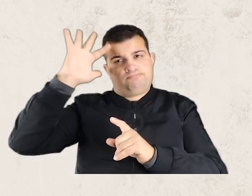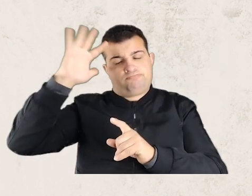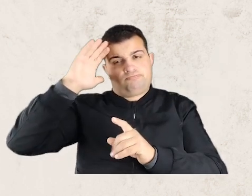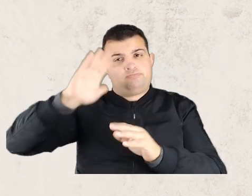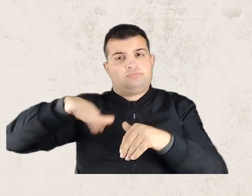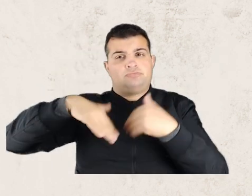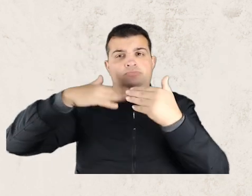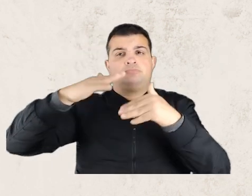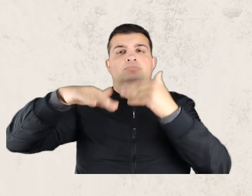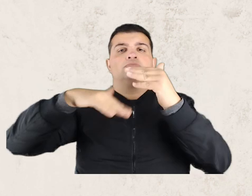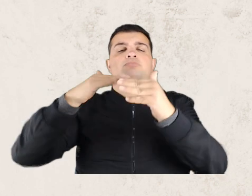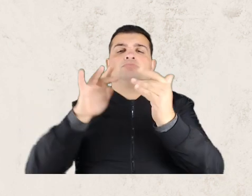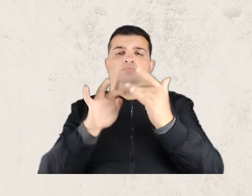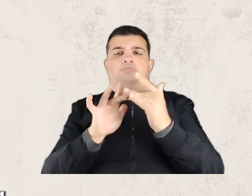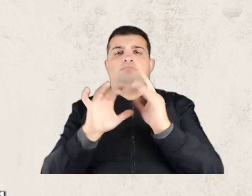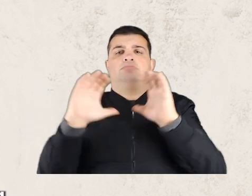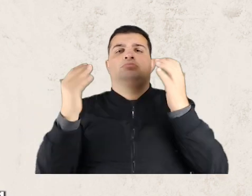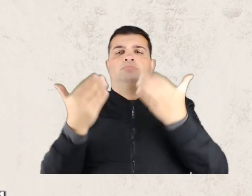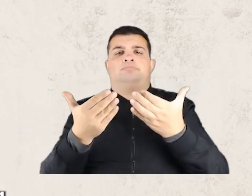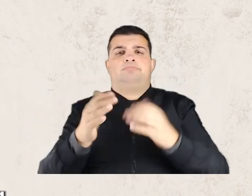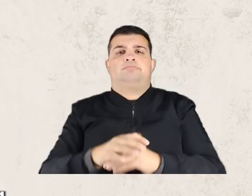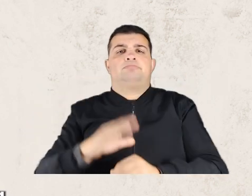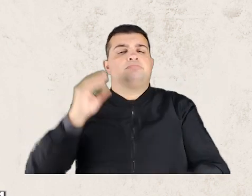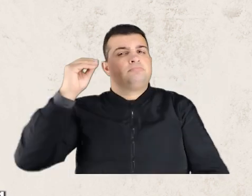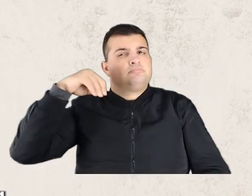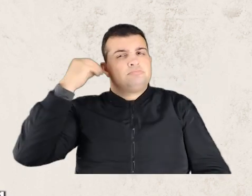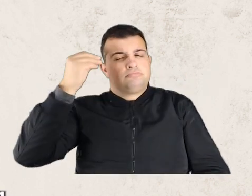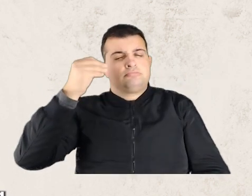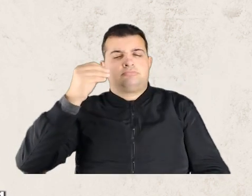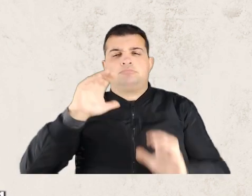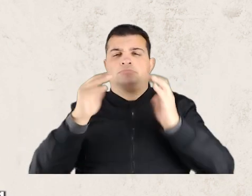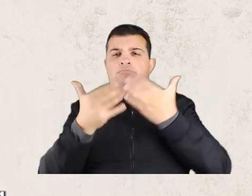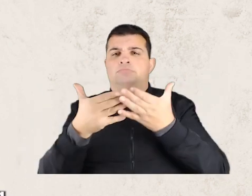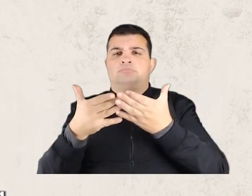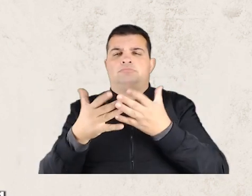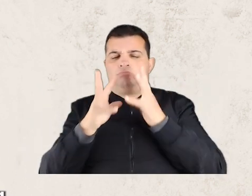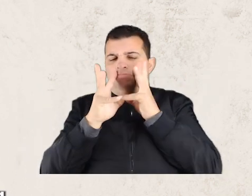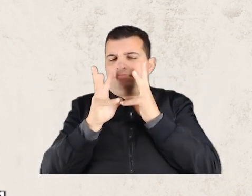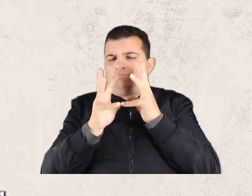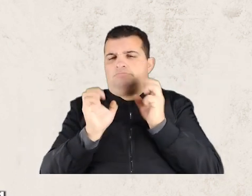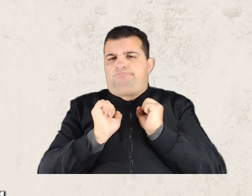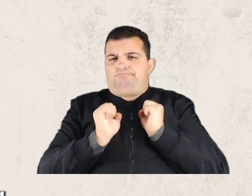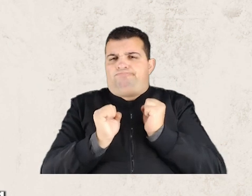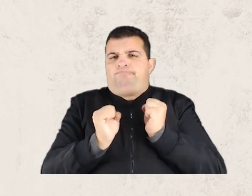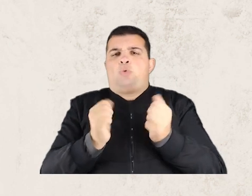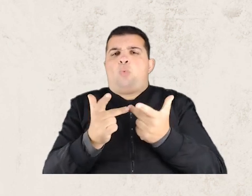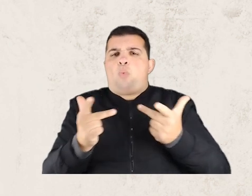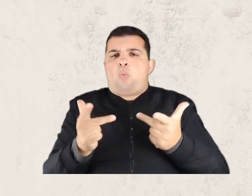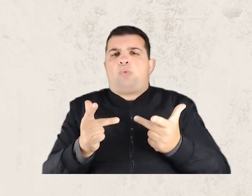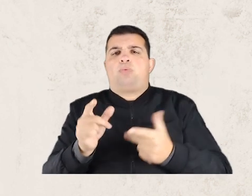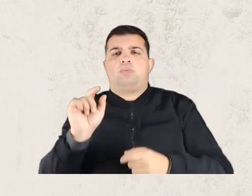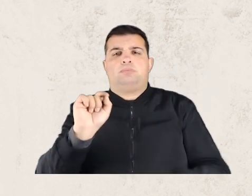de acordo com a pesquisadora Adriana Domingues, que é uma psicologia que propõe uma ação educativa e conscientizadora